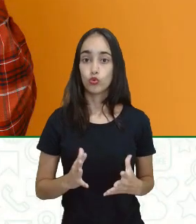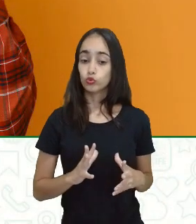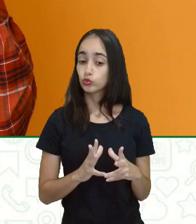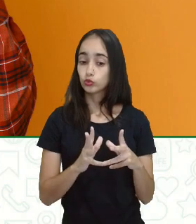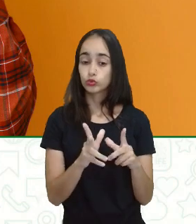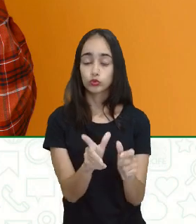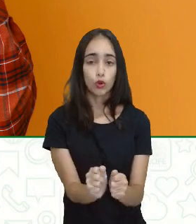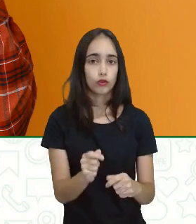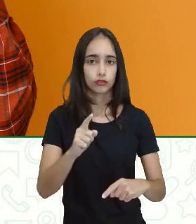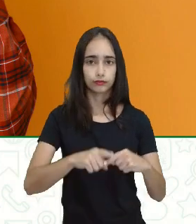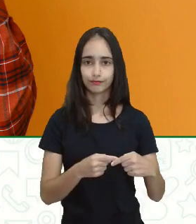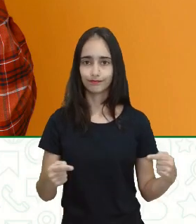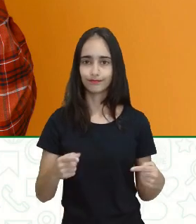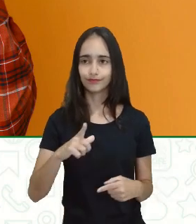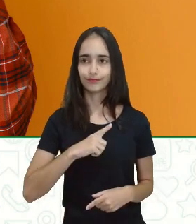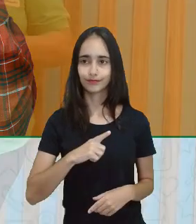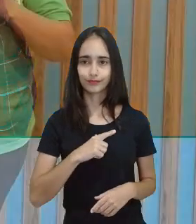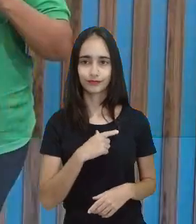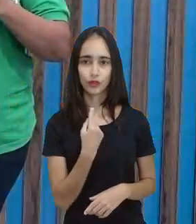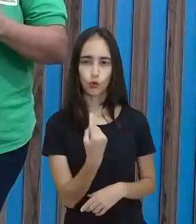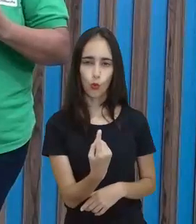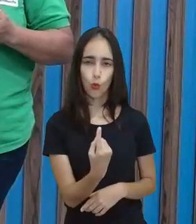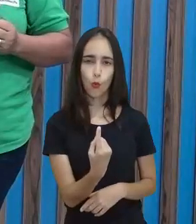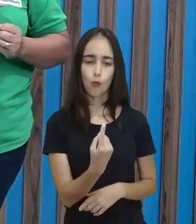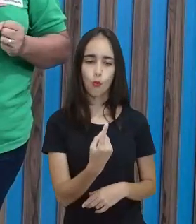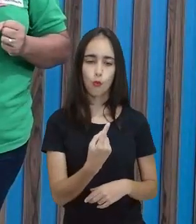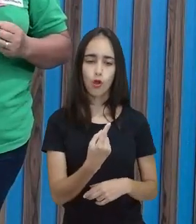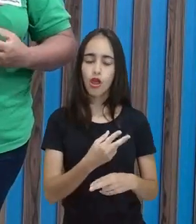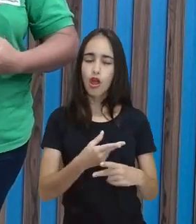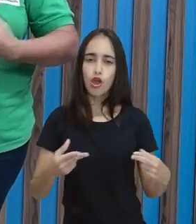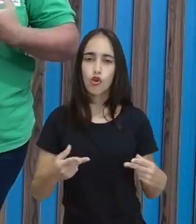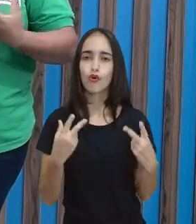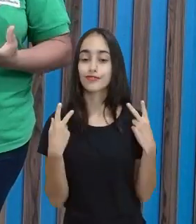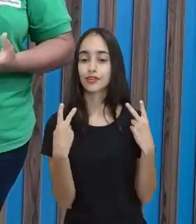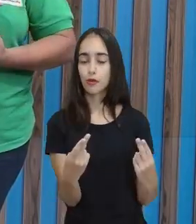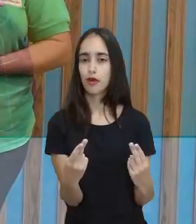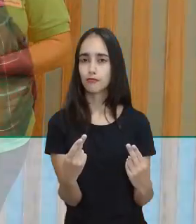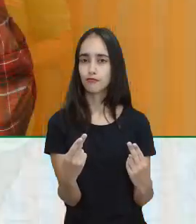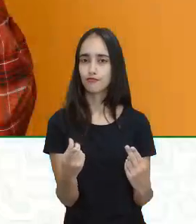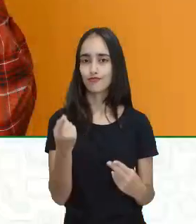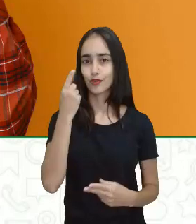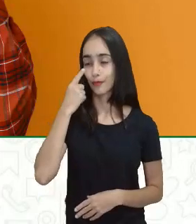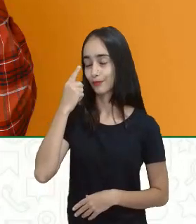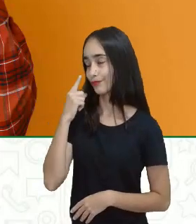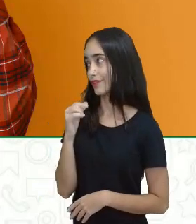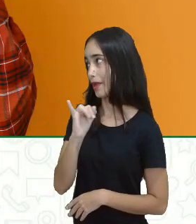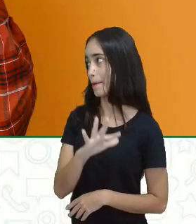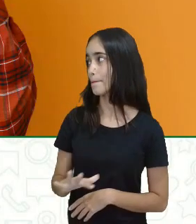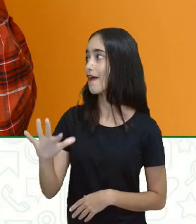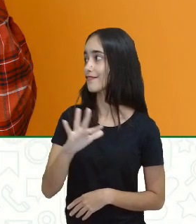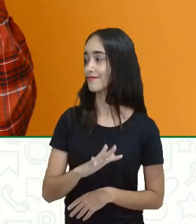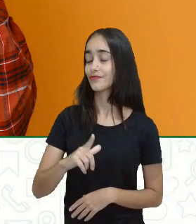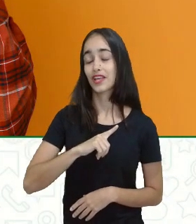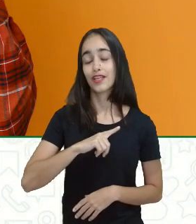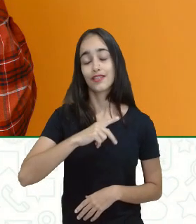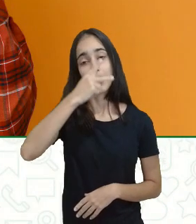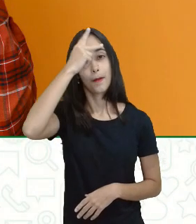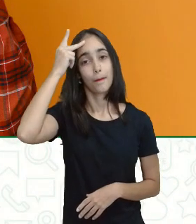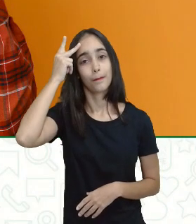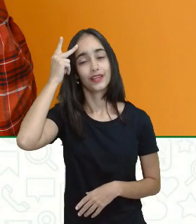têm algo em comum. A gente está vendo aí nessa imagem alguém segurando um celular. E o que é